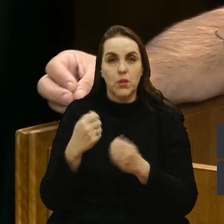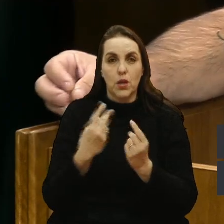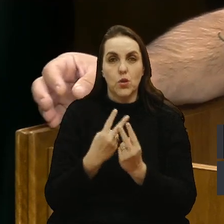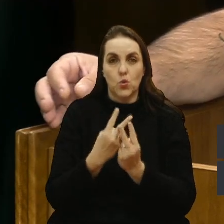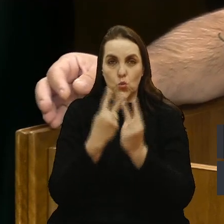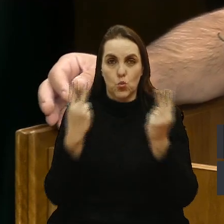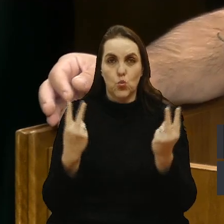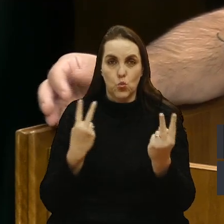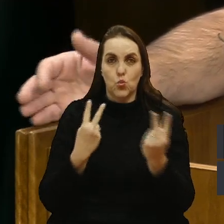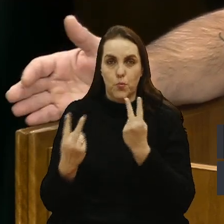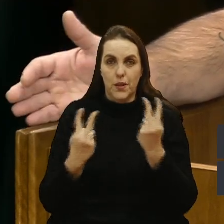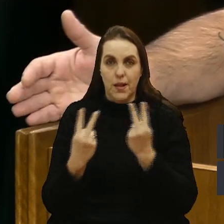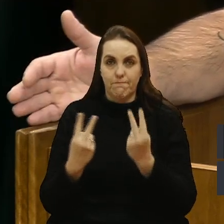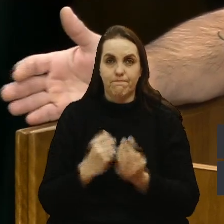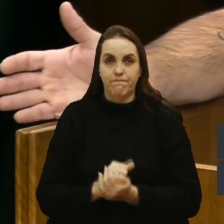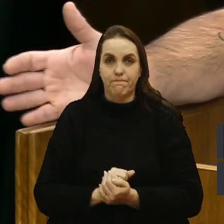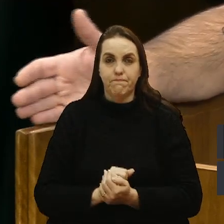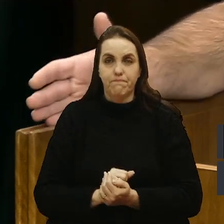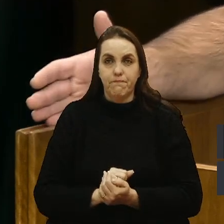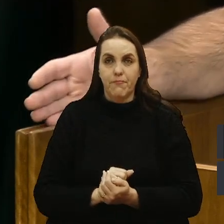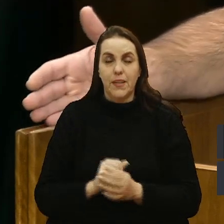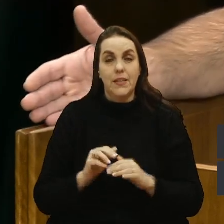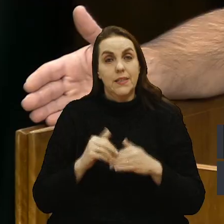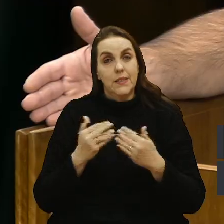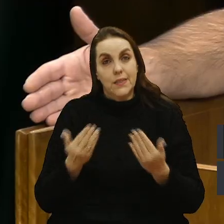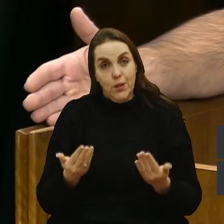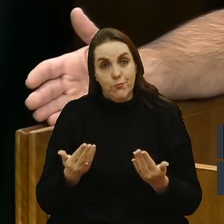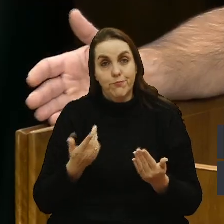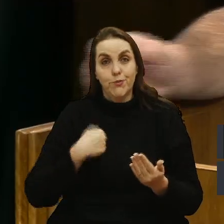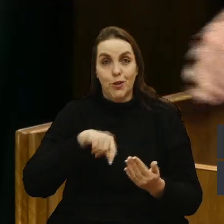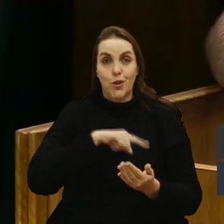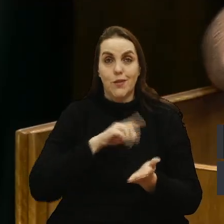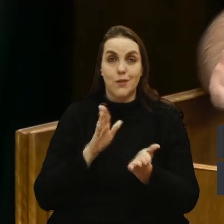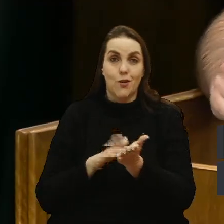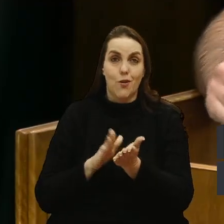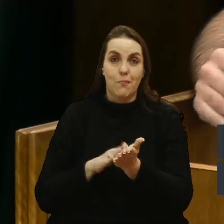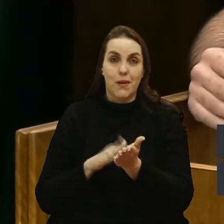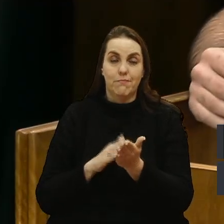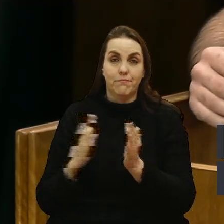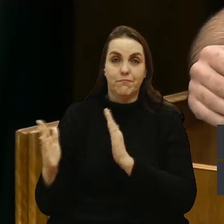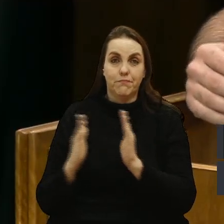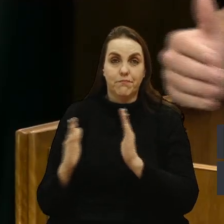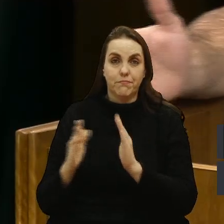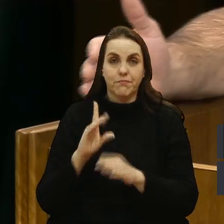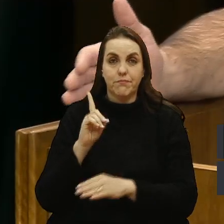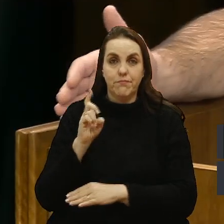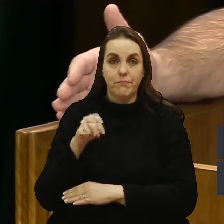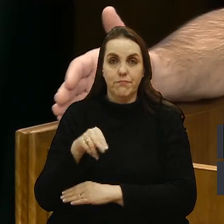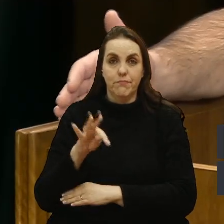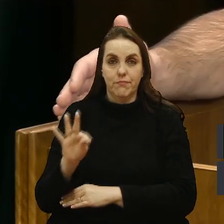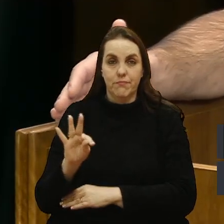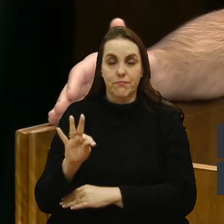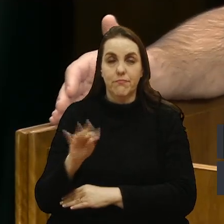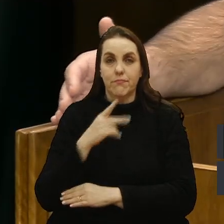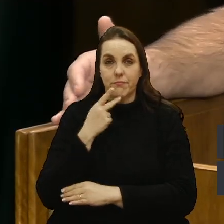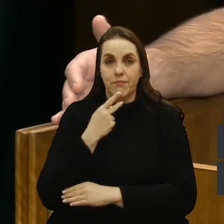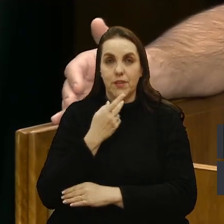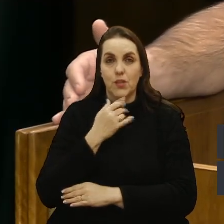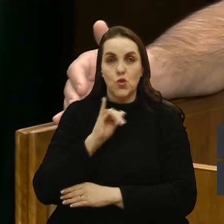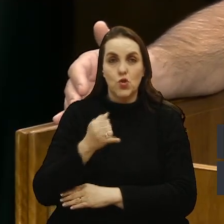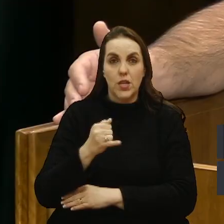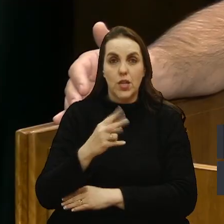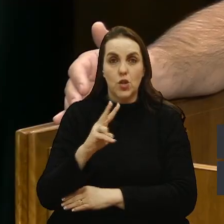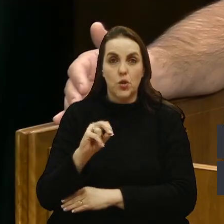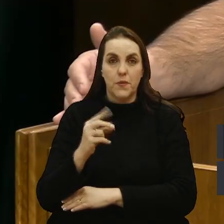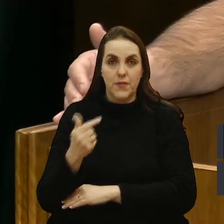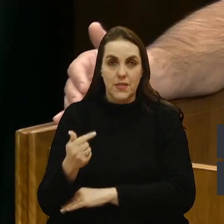duplicação. E nos cabe cobrar, porque o prazo que o DENIT nos passou é janeiro de